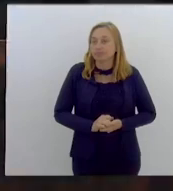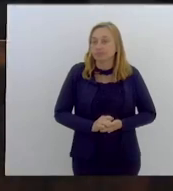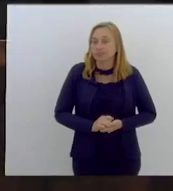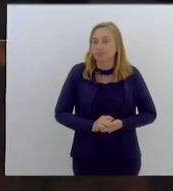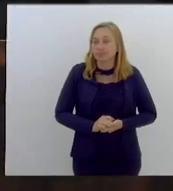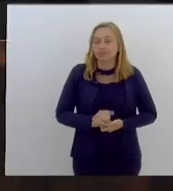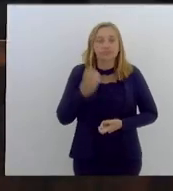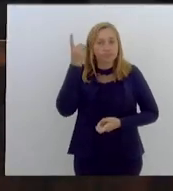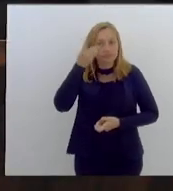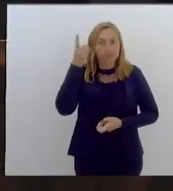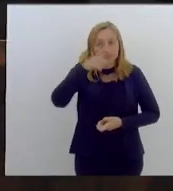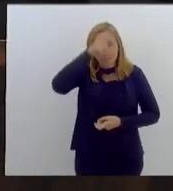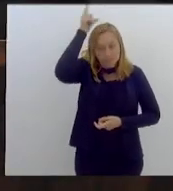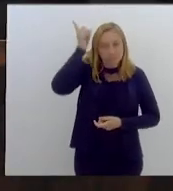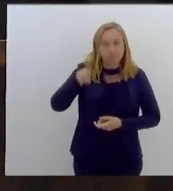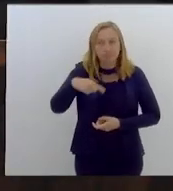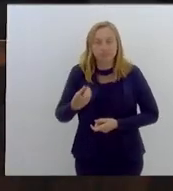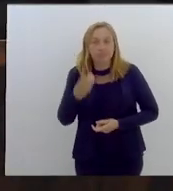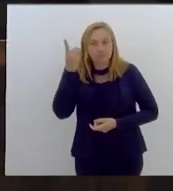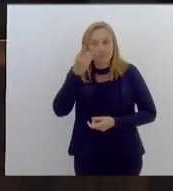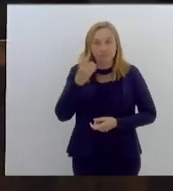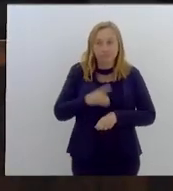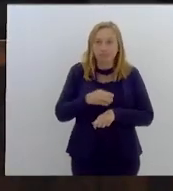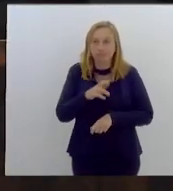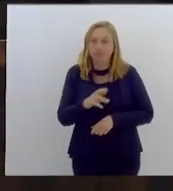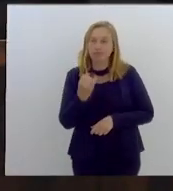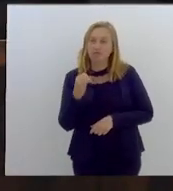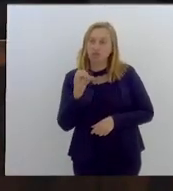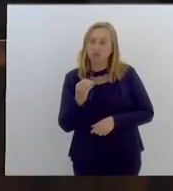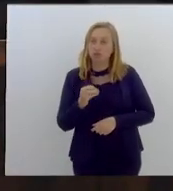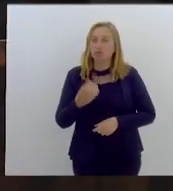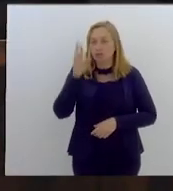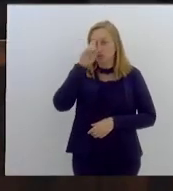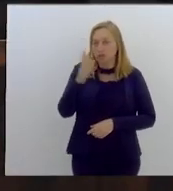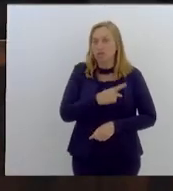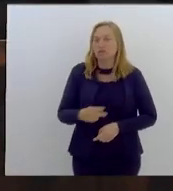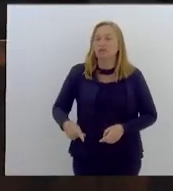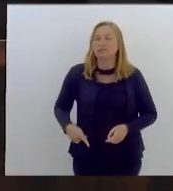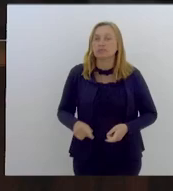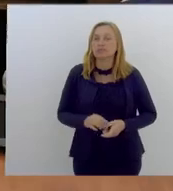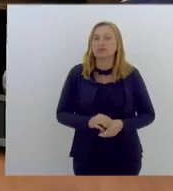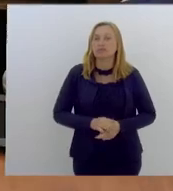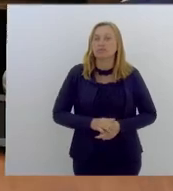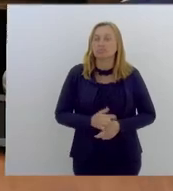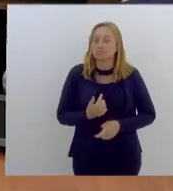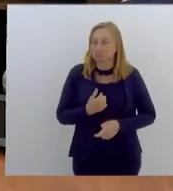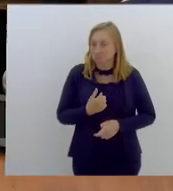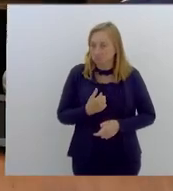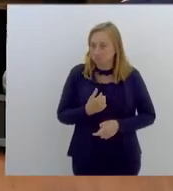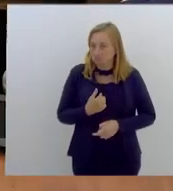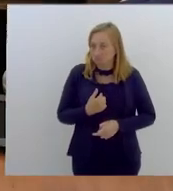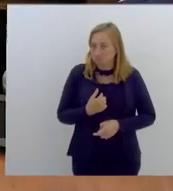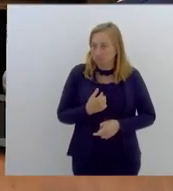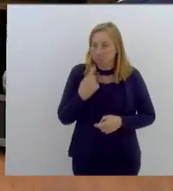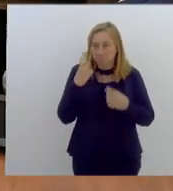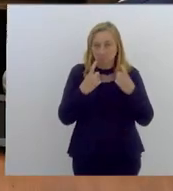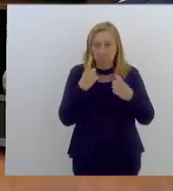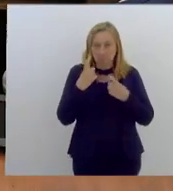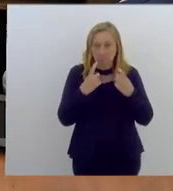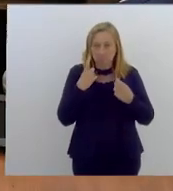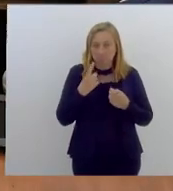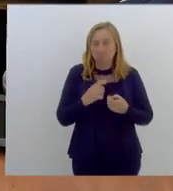Deputado Luiz Paulo, em seguida, deputado doutor Serginho. Senhor presidente, não estou aqui eu